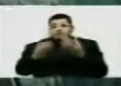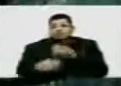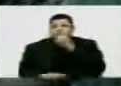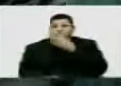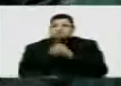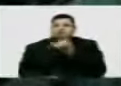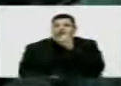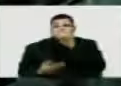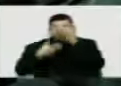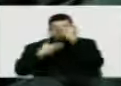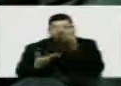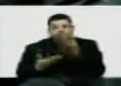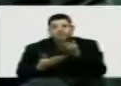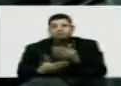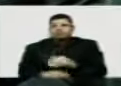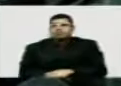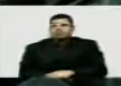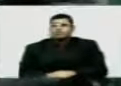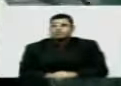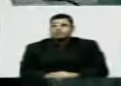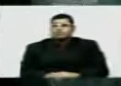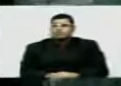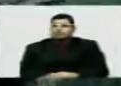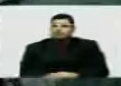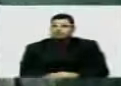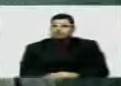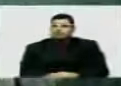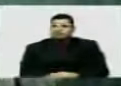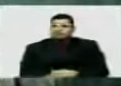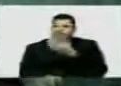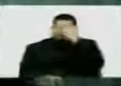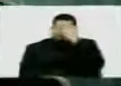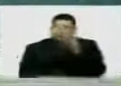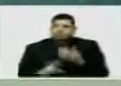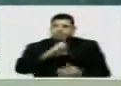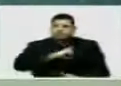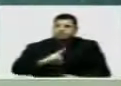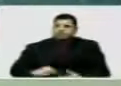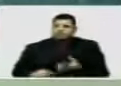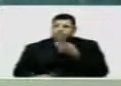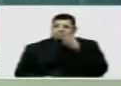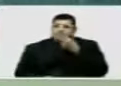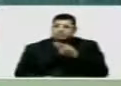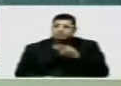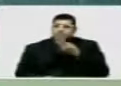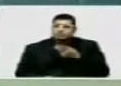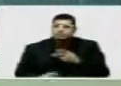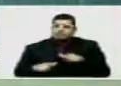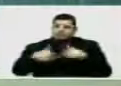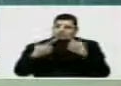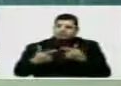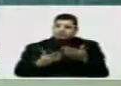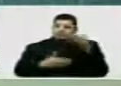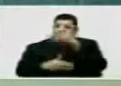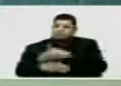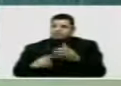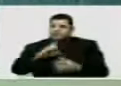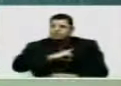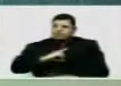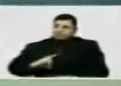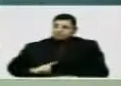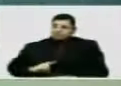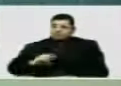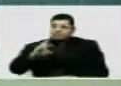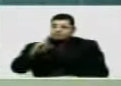nesse momento. Mas meus cumprimentos pela lucidez e altivez do pronunciamento. Obrigado, deputado Chico Preto. E eu quero só concluir, aproveitando a presença do